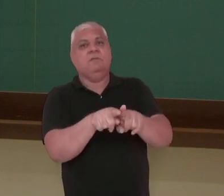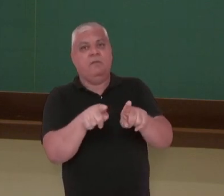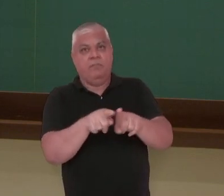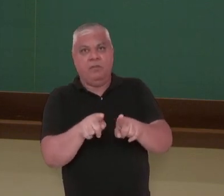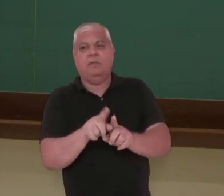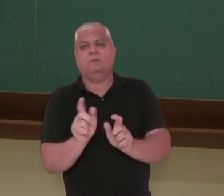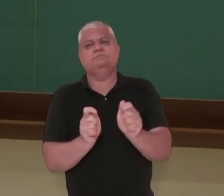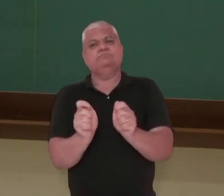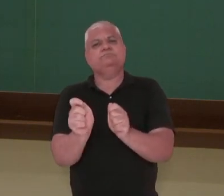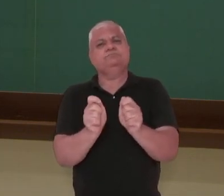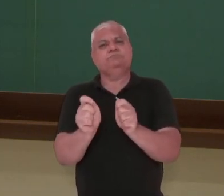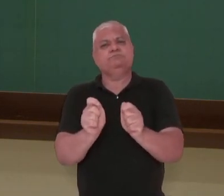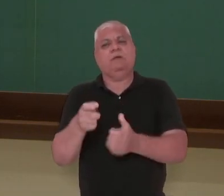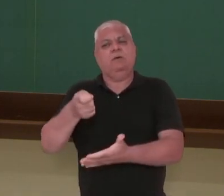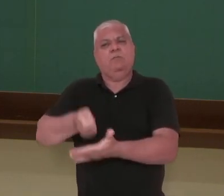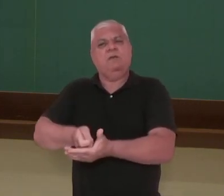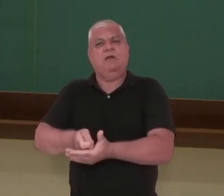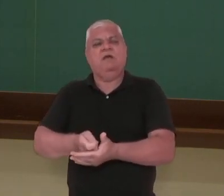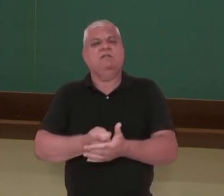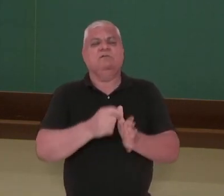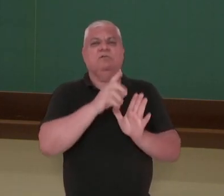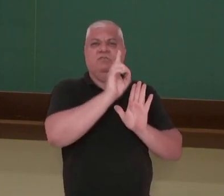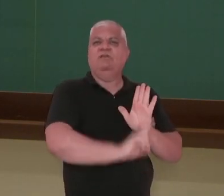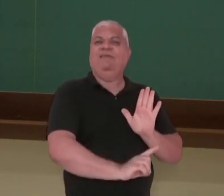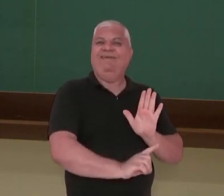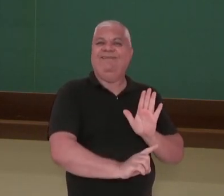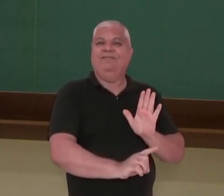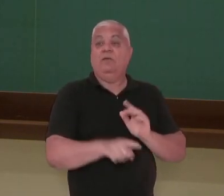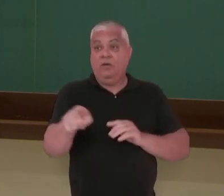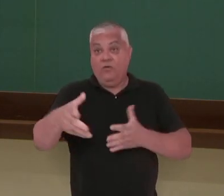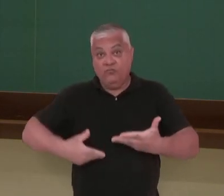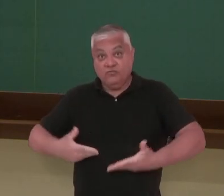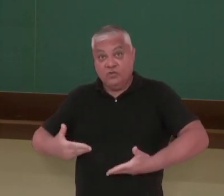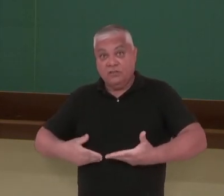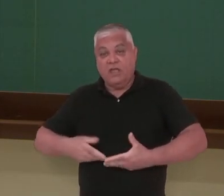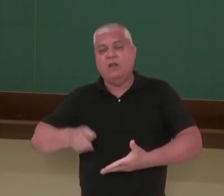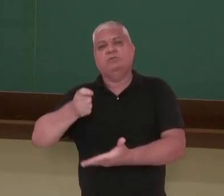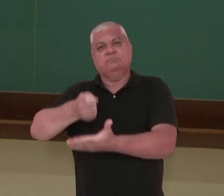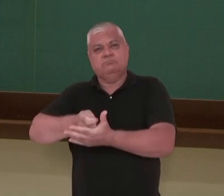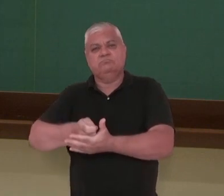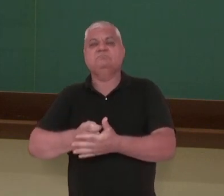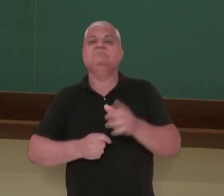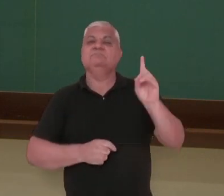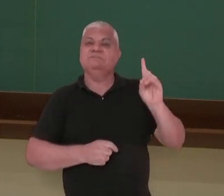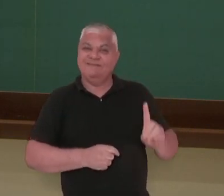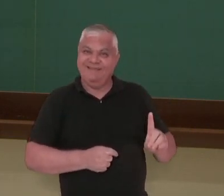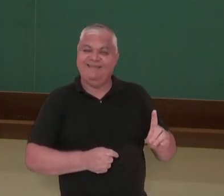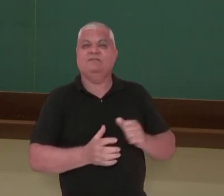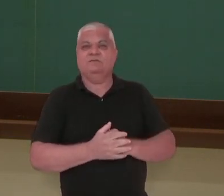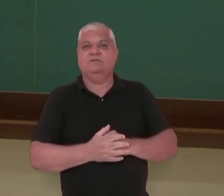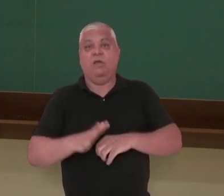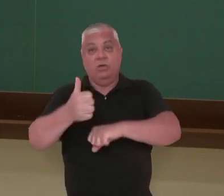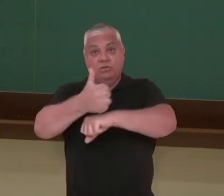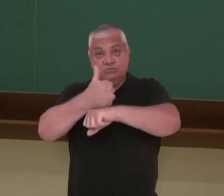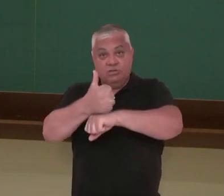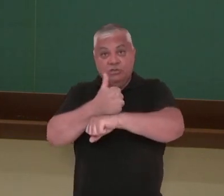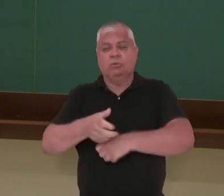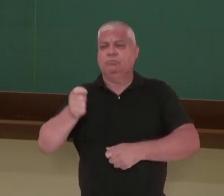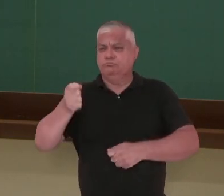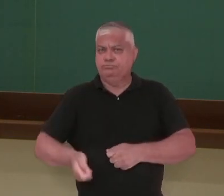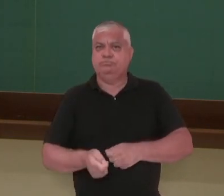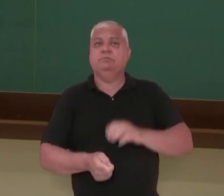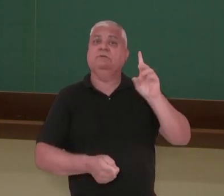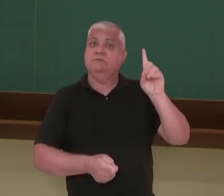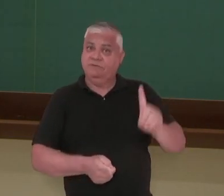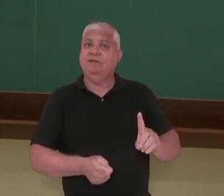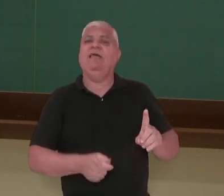regula os direitos e deveres do funcionário da escola. Ele também regula os direitos e deveres do diretor da escola também.